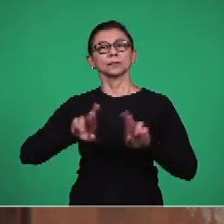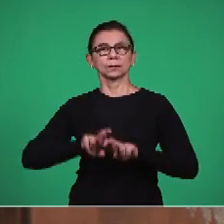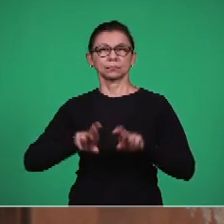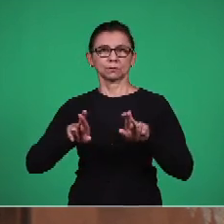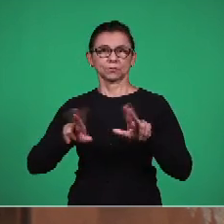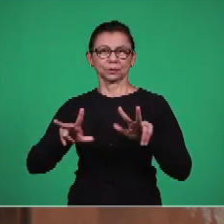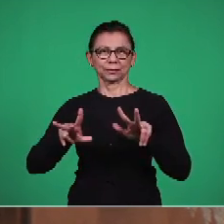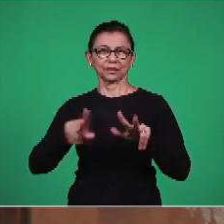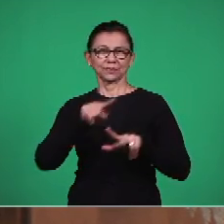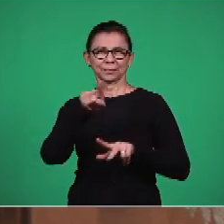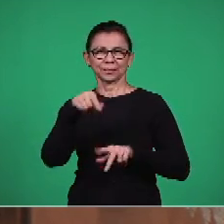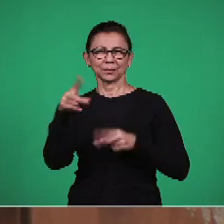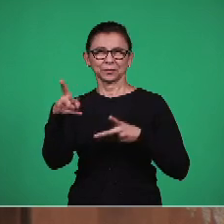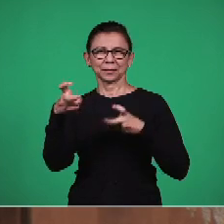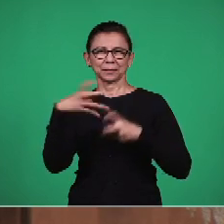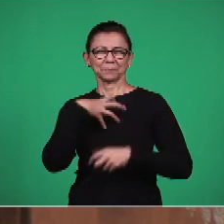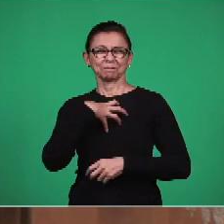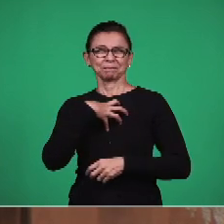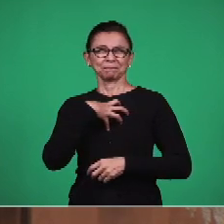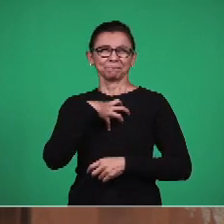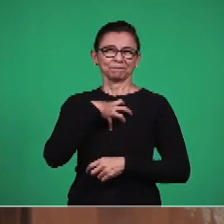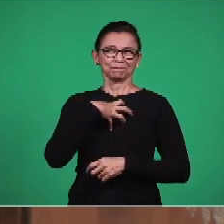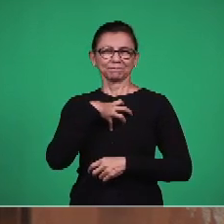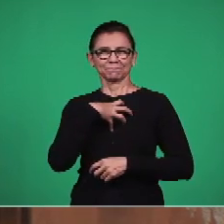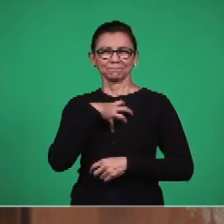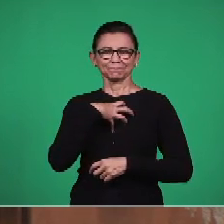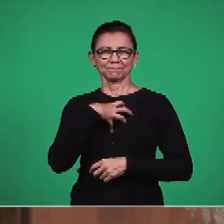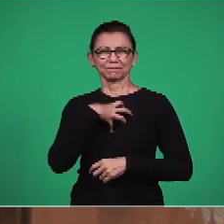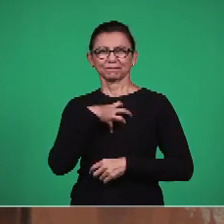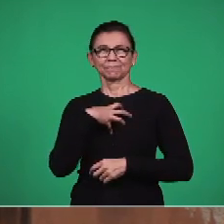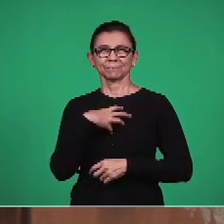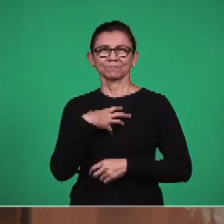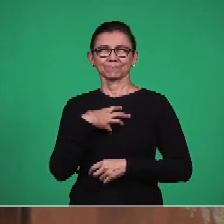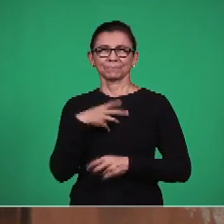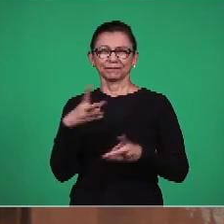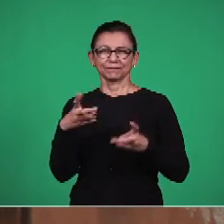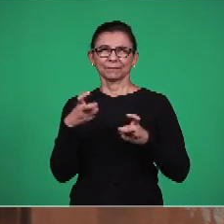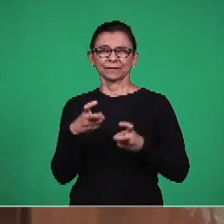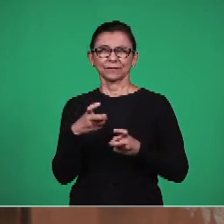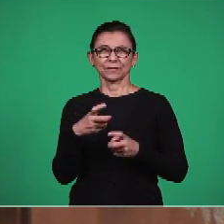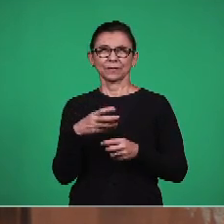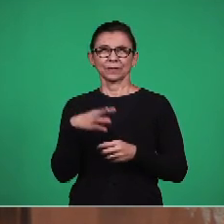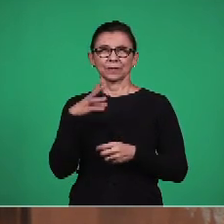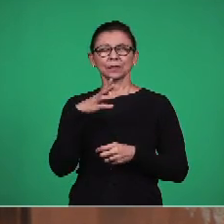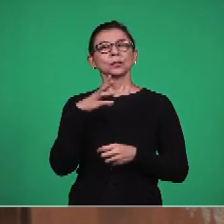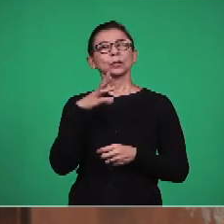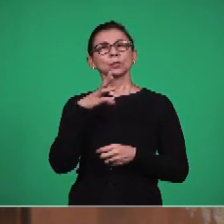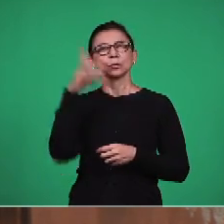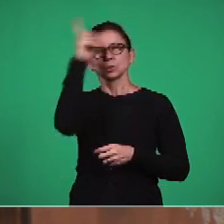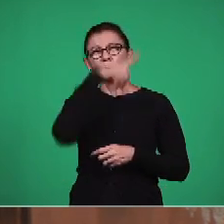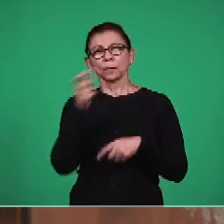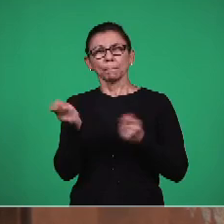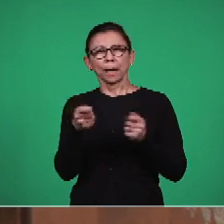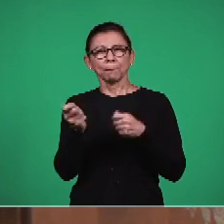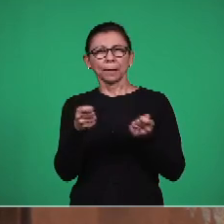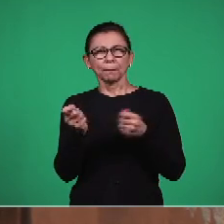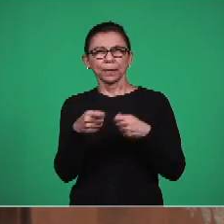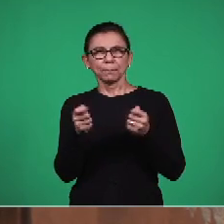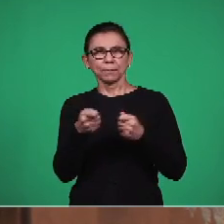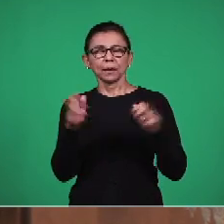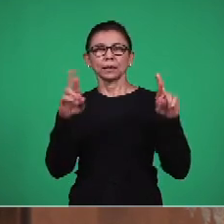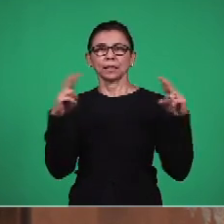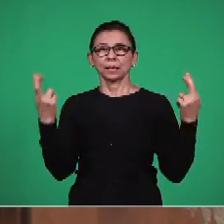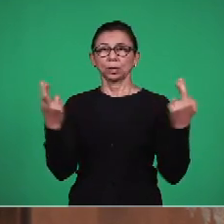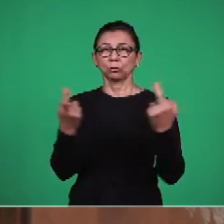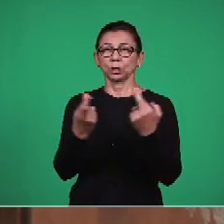irmãos vão sentir e vão perceber isso. Vamos ter, todos os domingos, possivelmente, reuniões com a família na parte